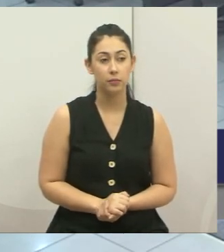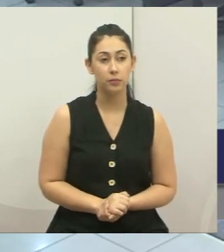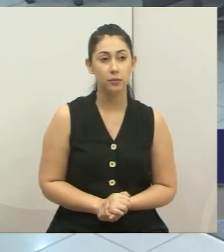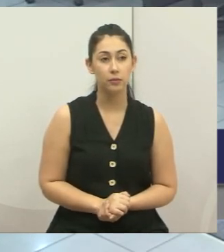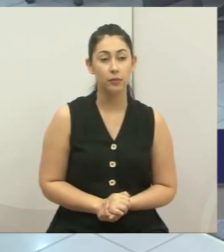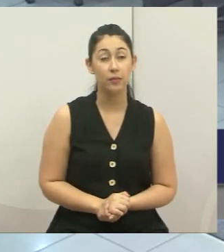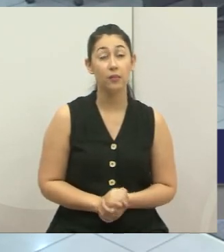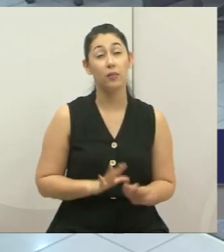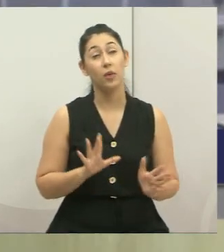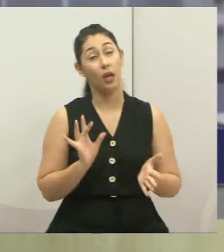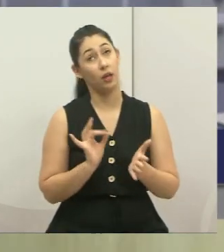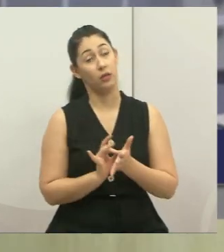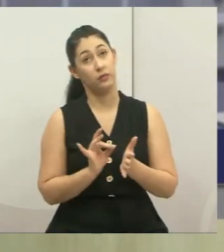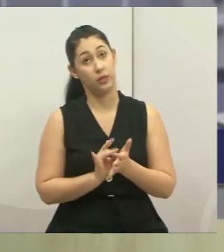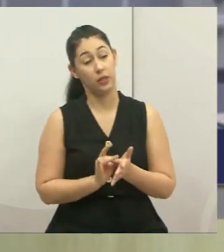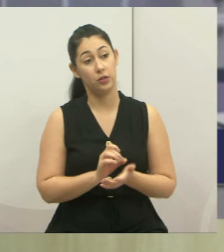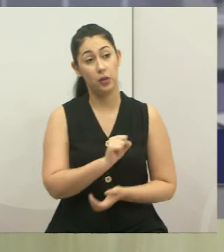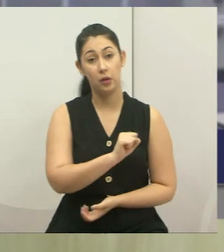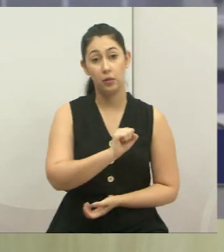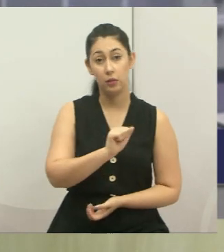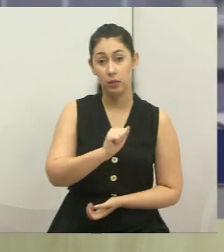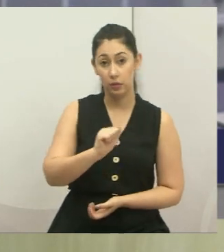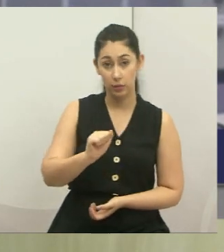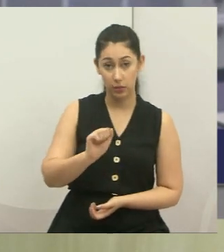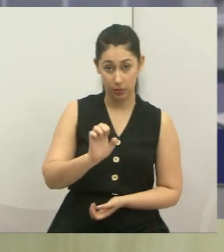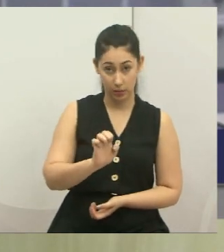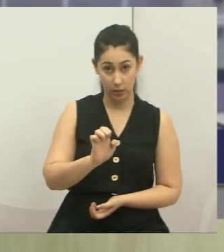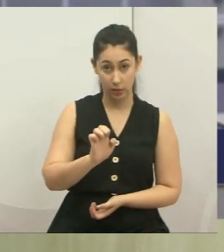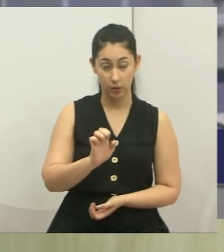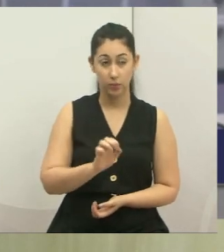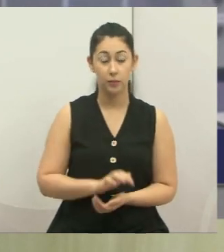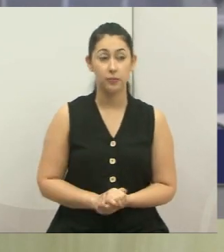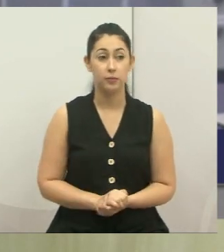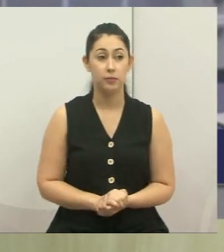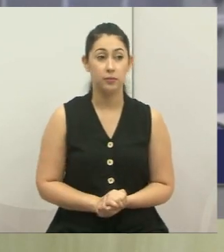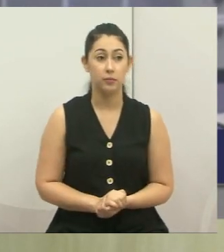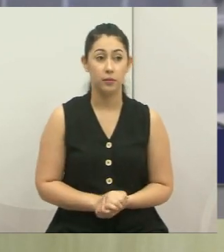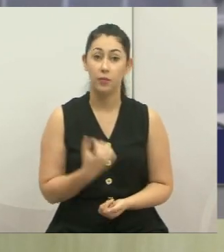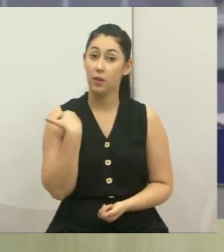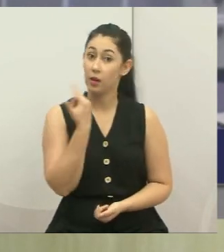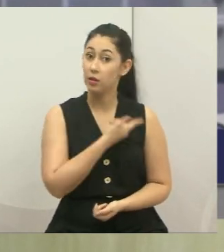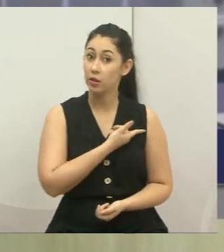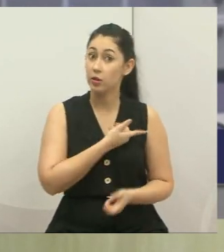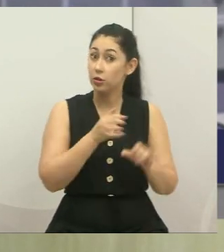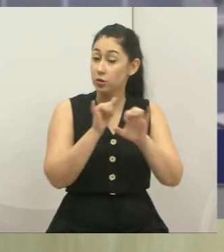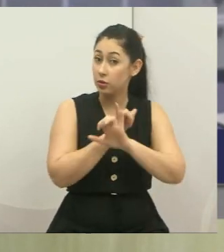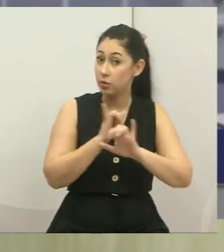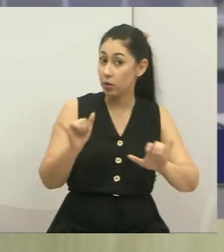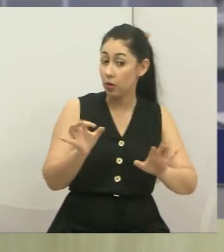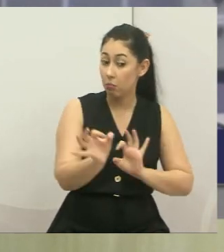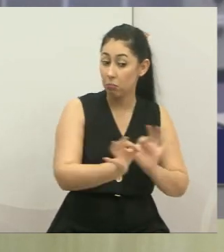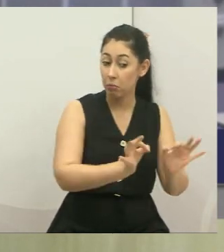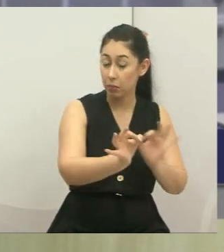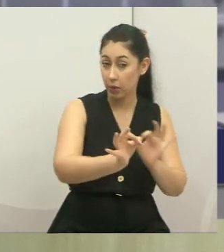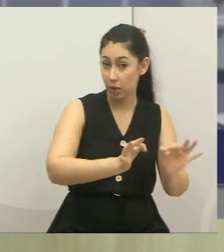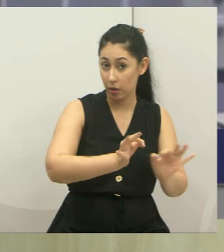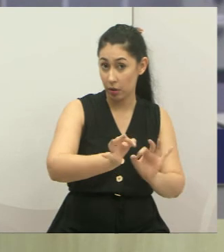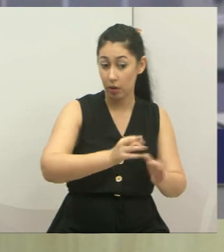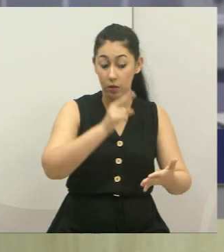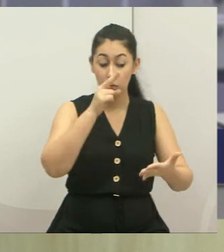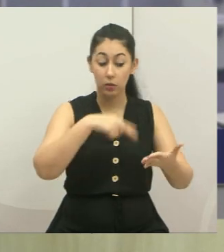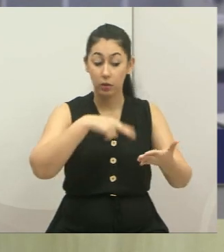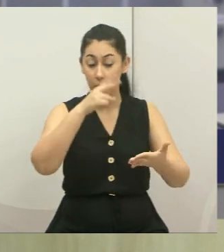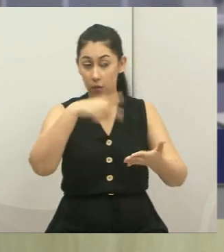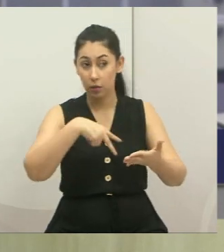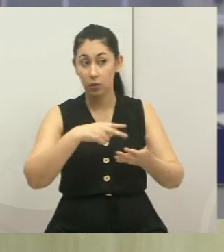Na verdade, o SAAI, nós estamos tratando aqui da atualização do plano de saneamento, né, da revisão do